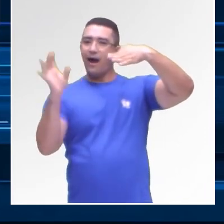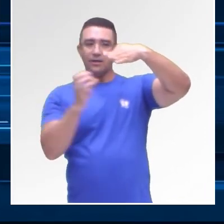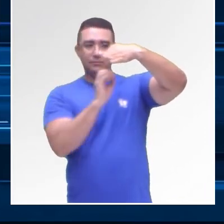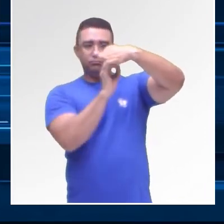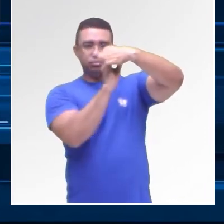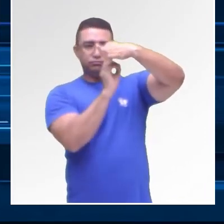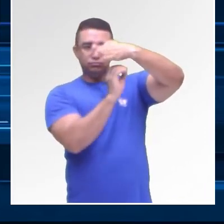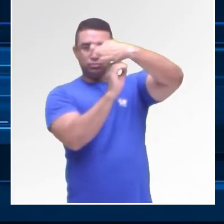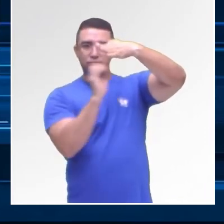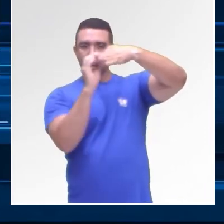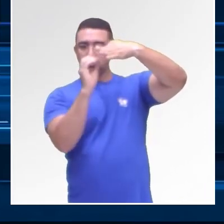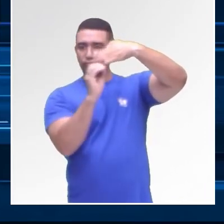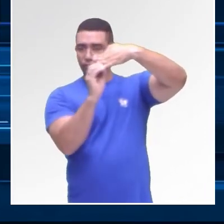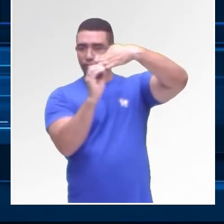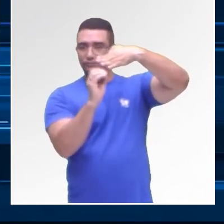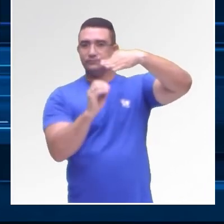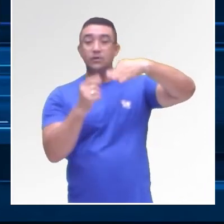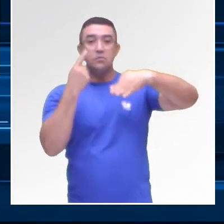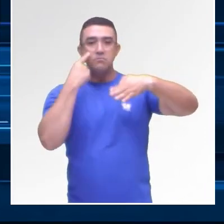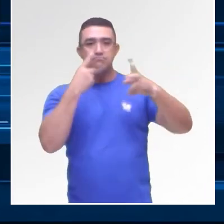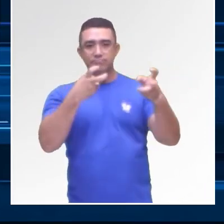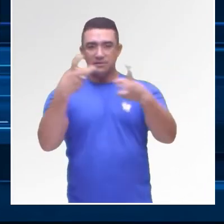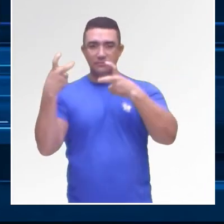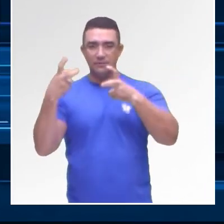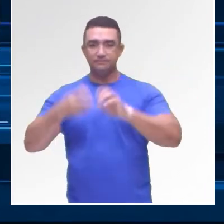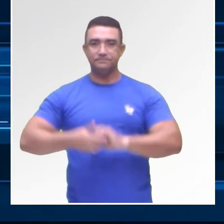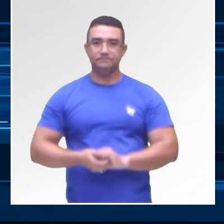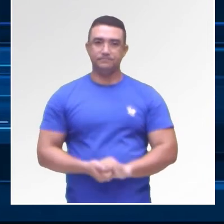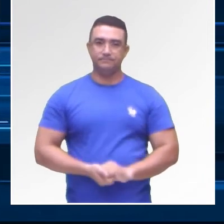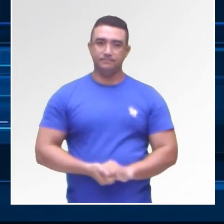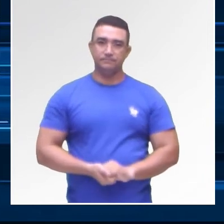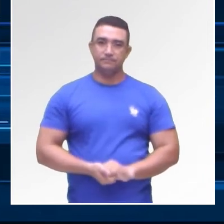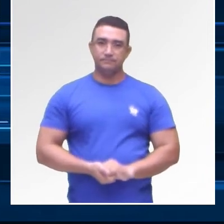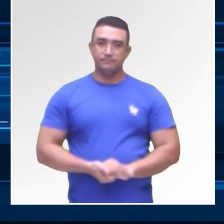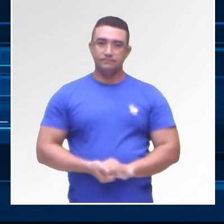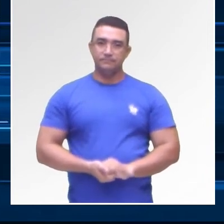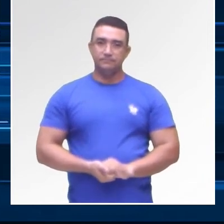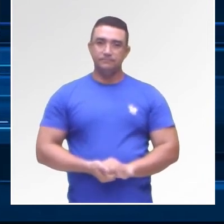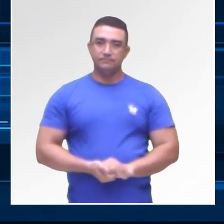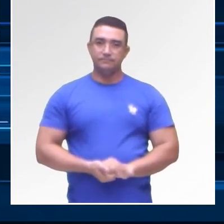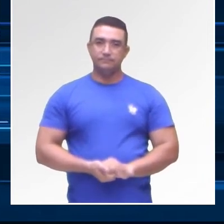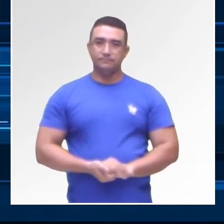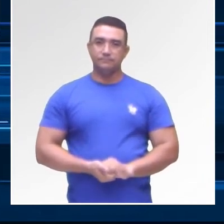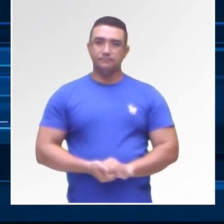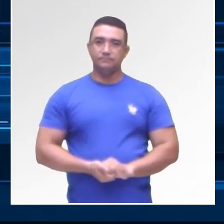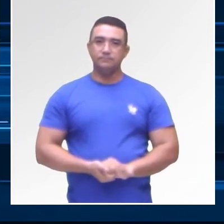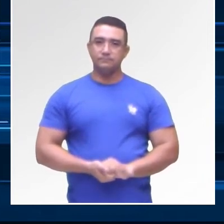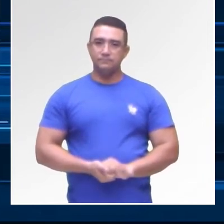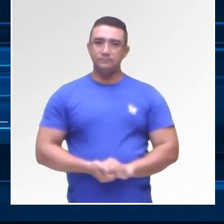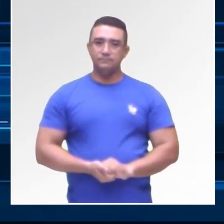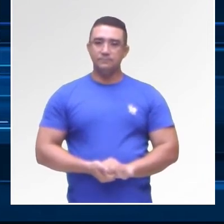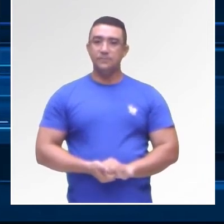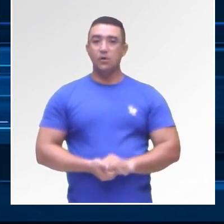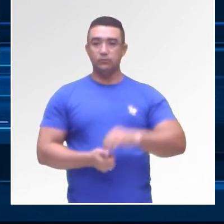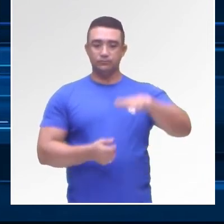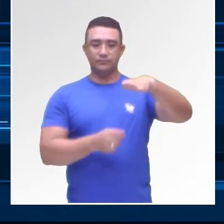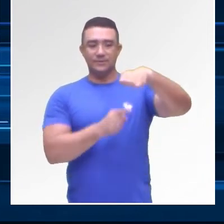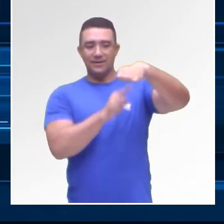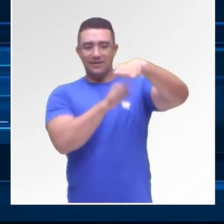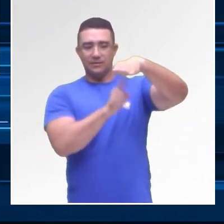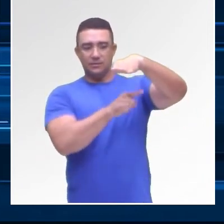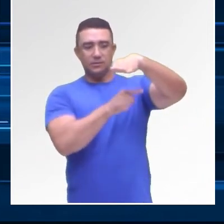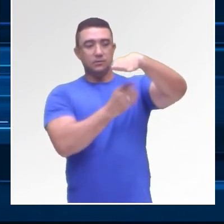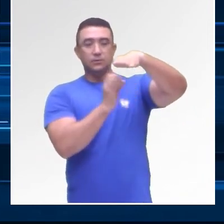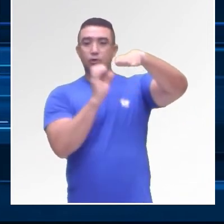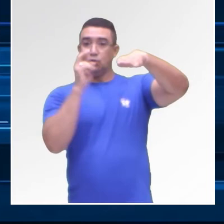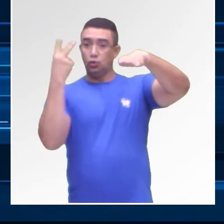um eixo. Então você observa lá na imagem, o par da frente é unida por um eixo e o par de trás é unida por outro eixo. Eles